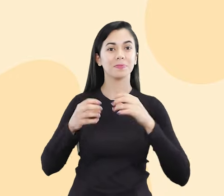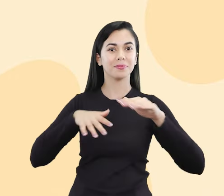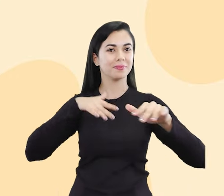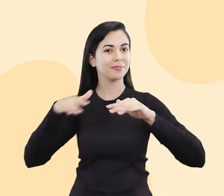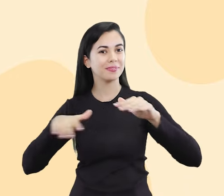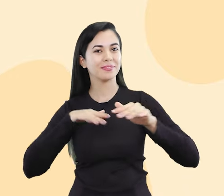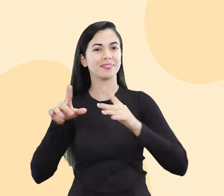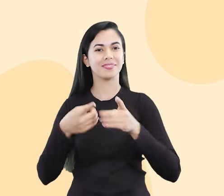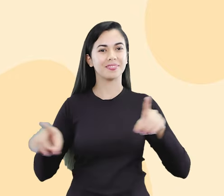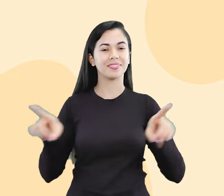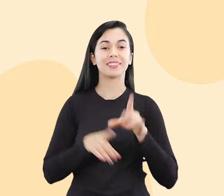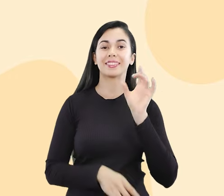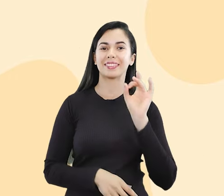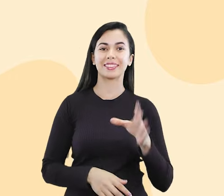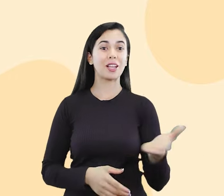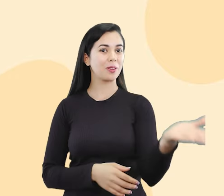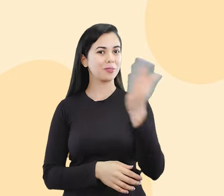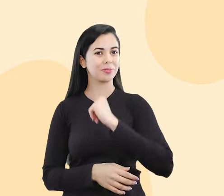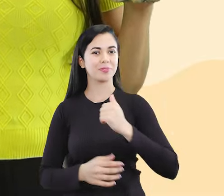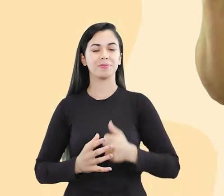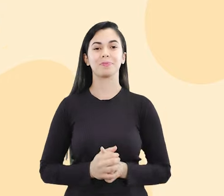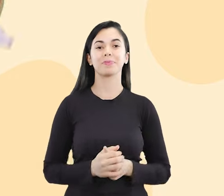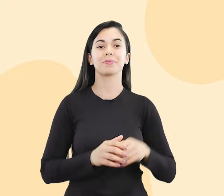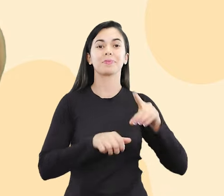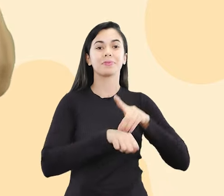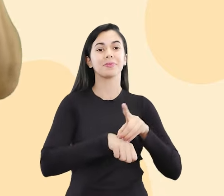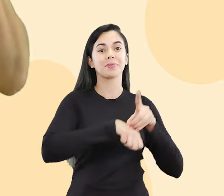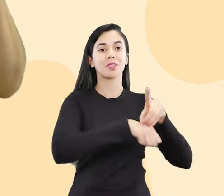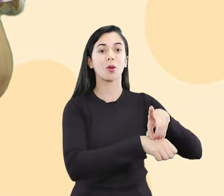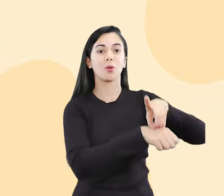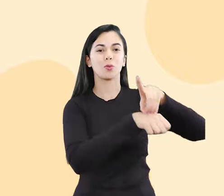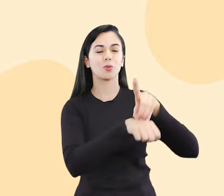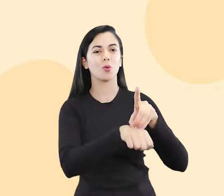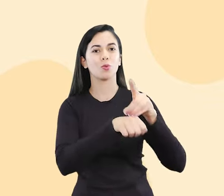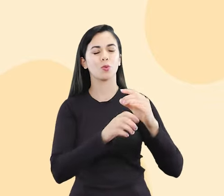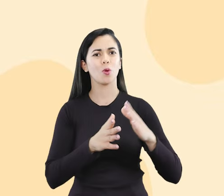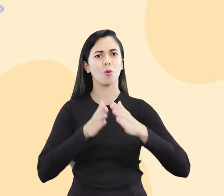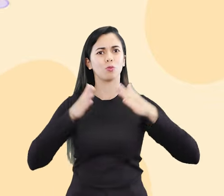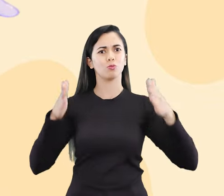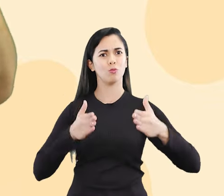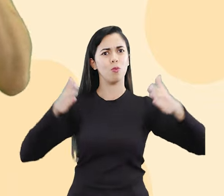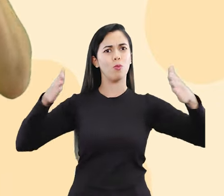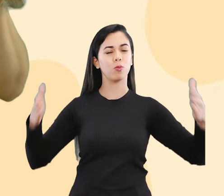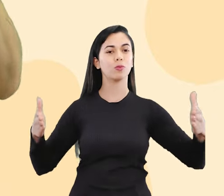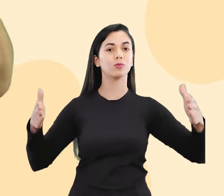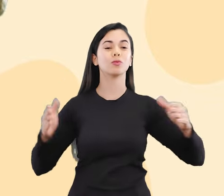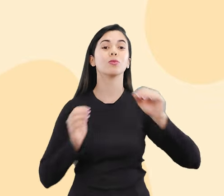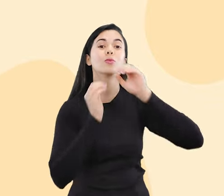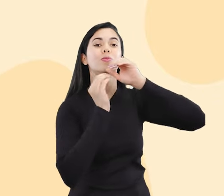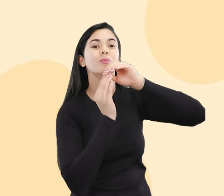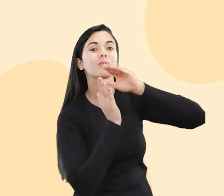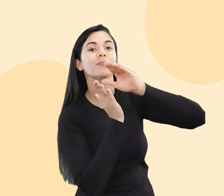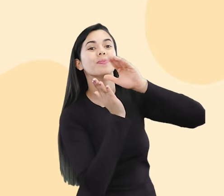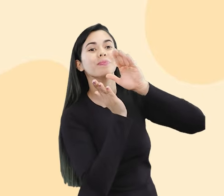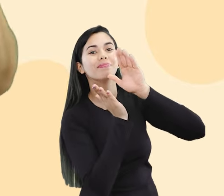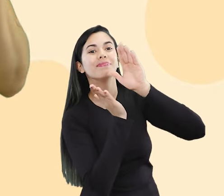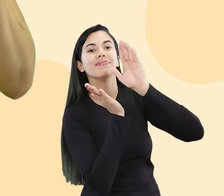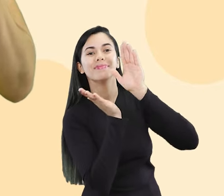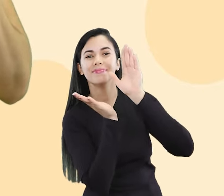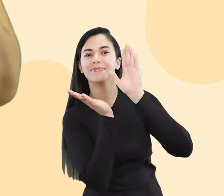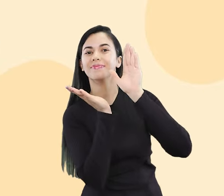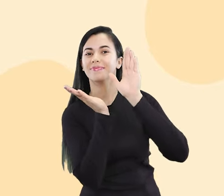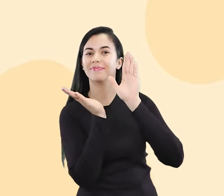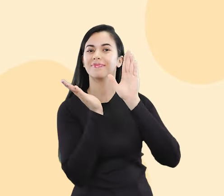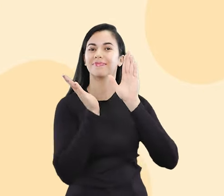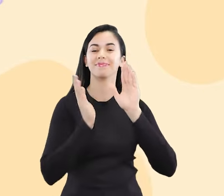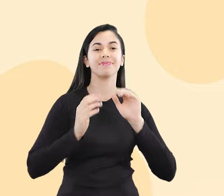atenção os movimentos da música. Vamos lá? O dinossauro bem grandão, ele